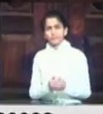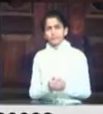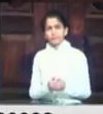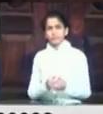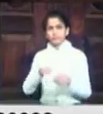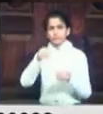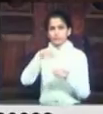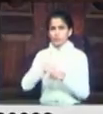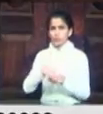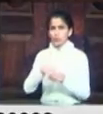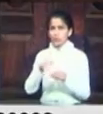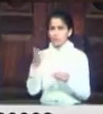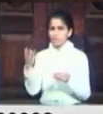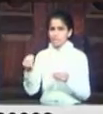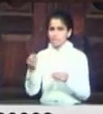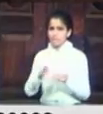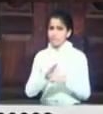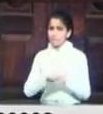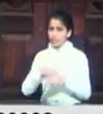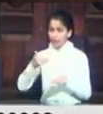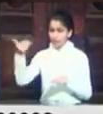pelo voto da maioria,